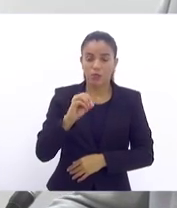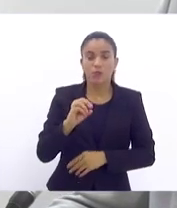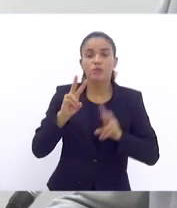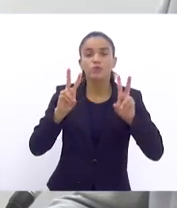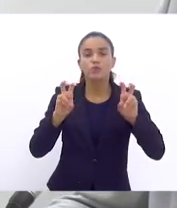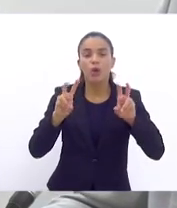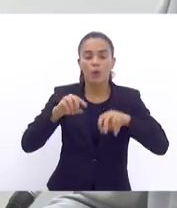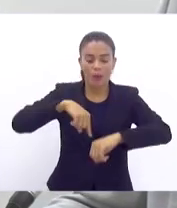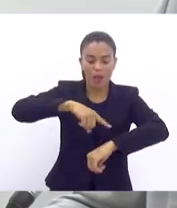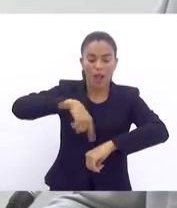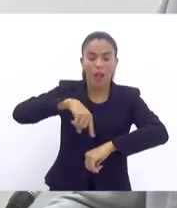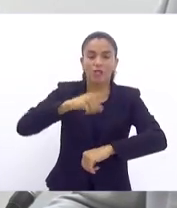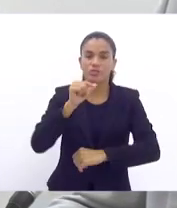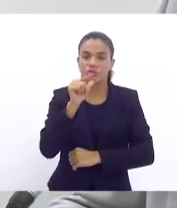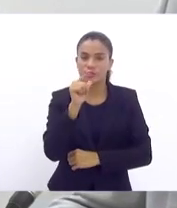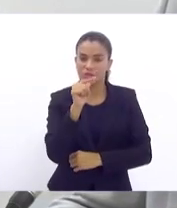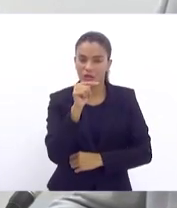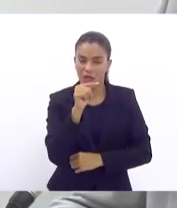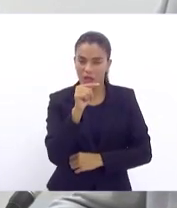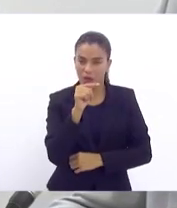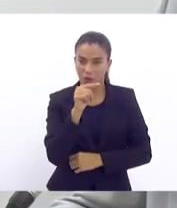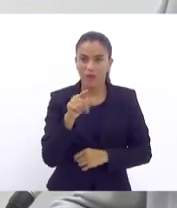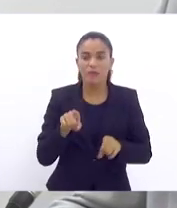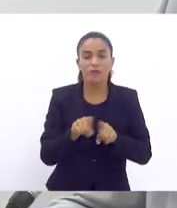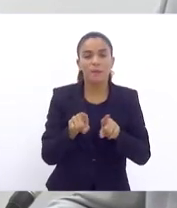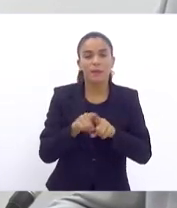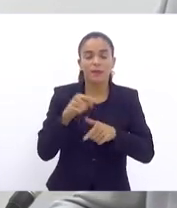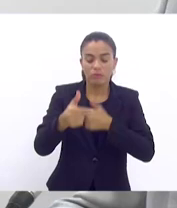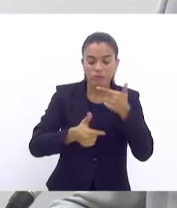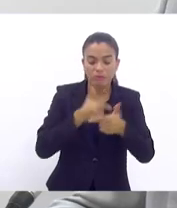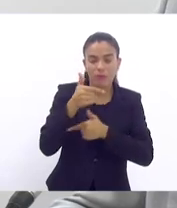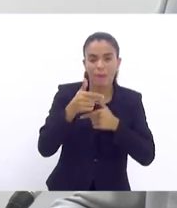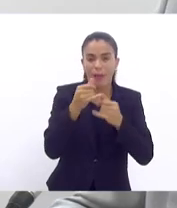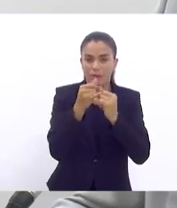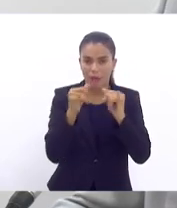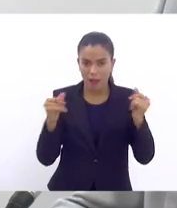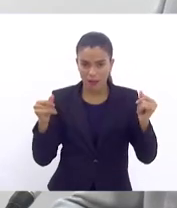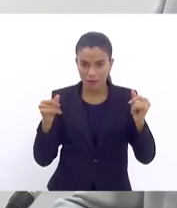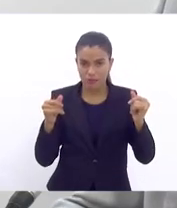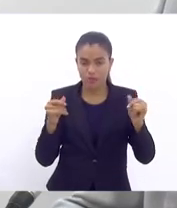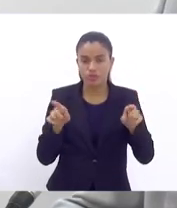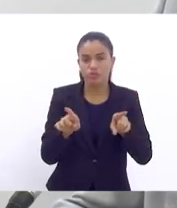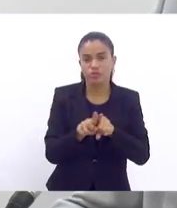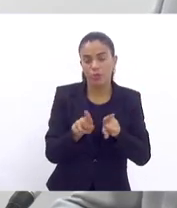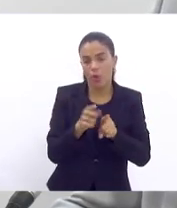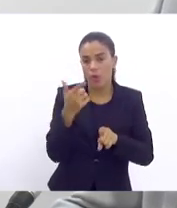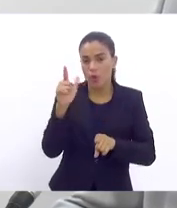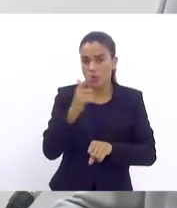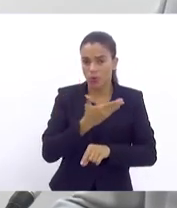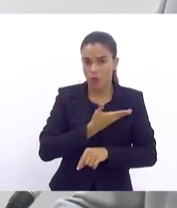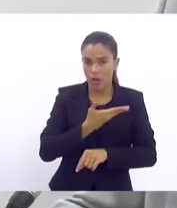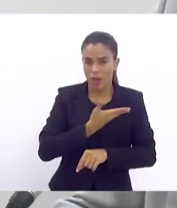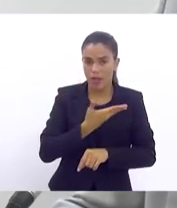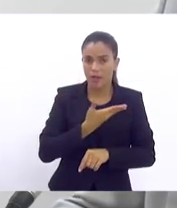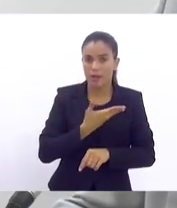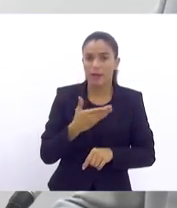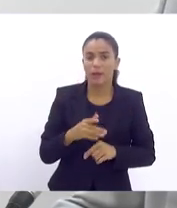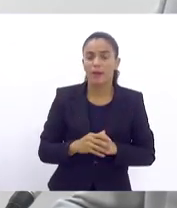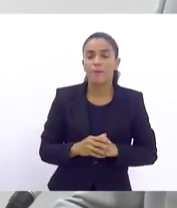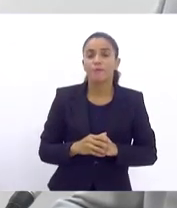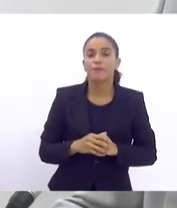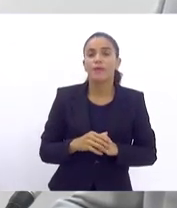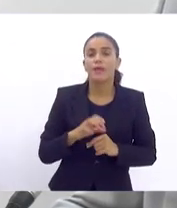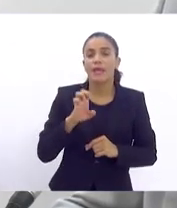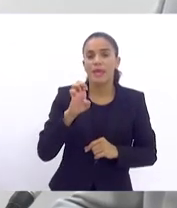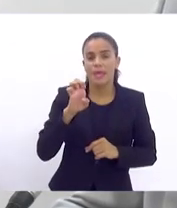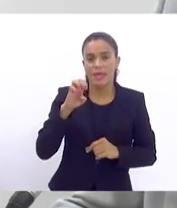do deputado Yuri sobre a light sobre serviço da Light propriamente dita tem de outro colega não me recordo qual sobre serviço da